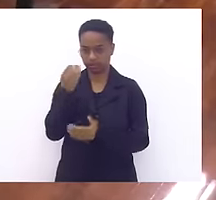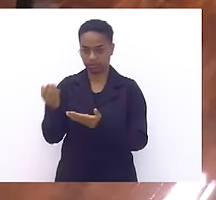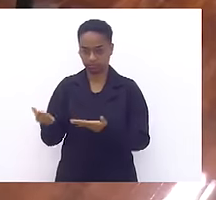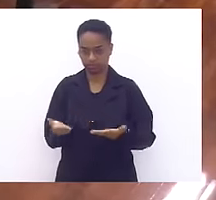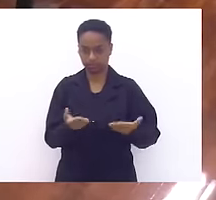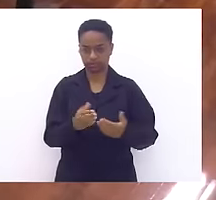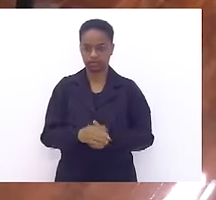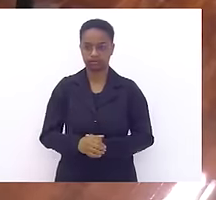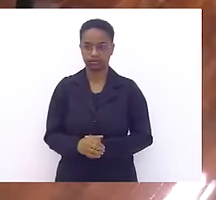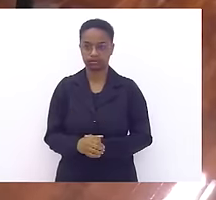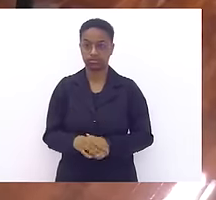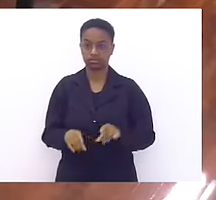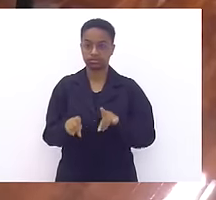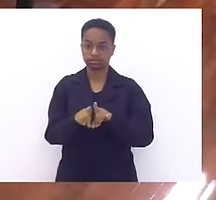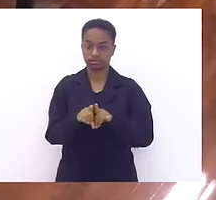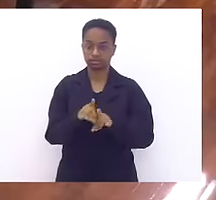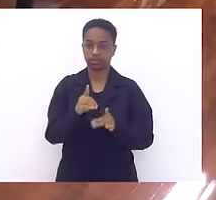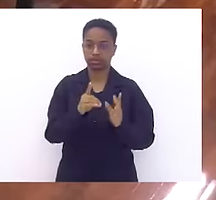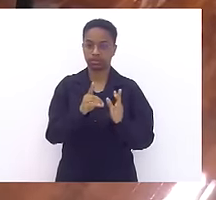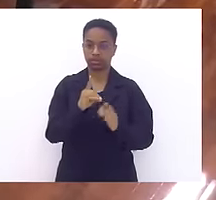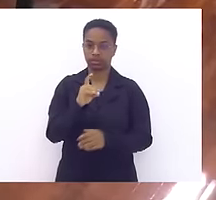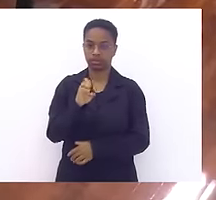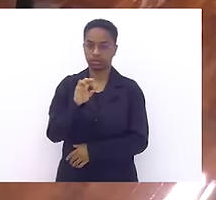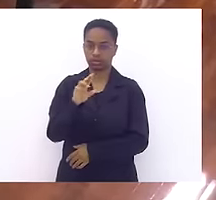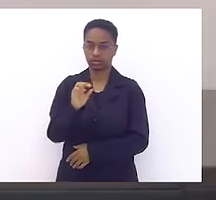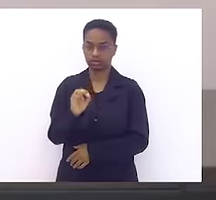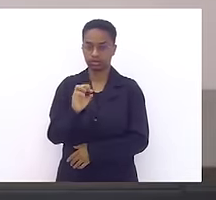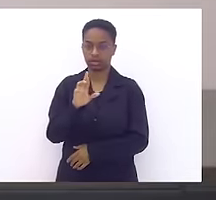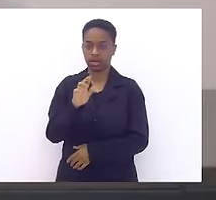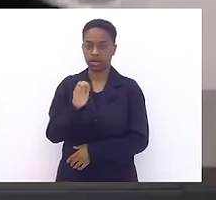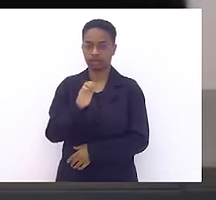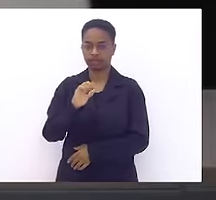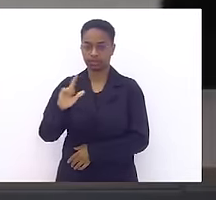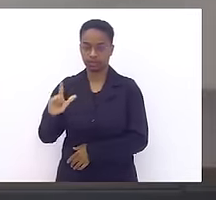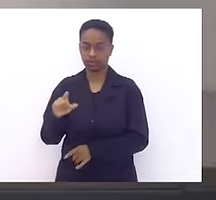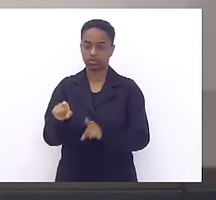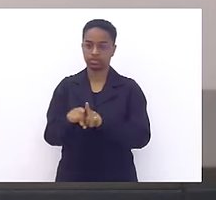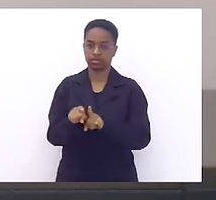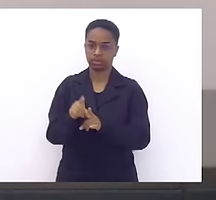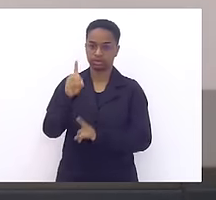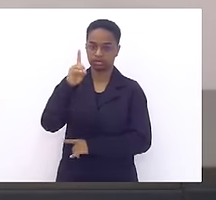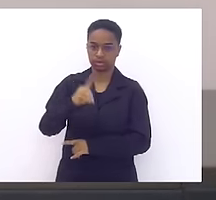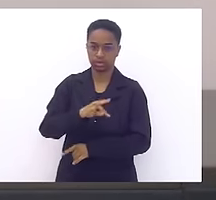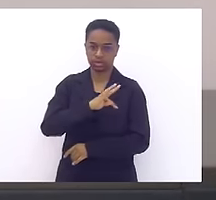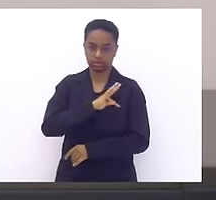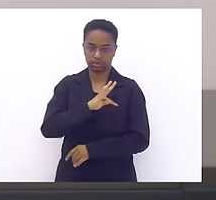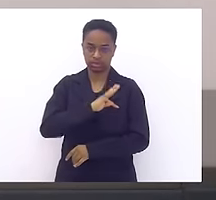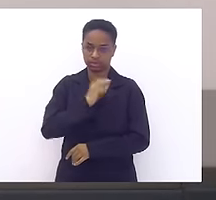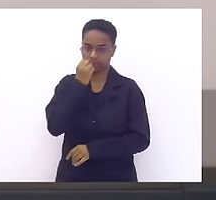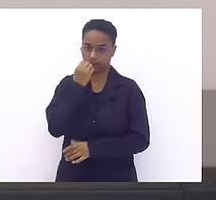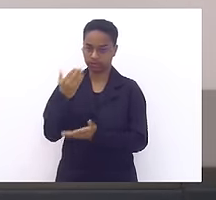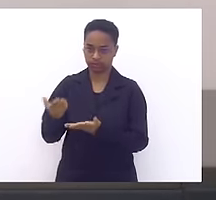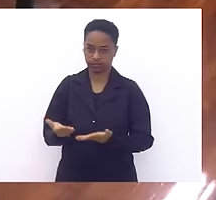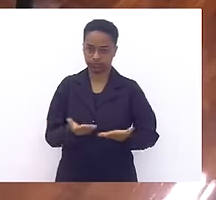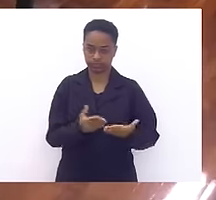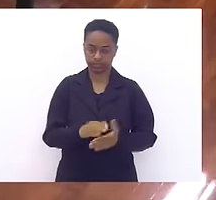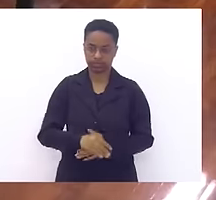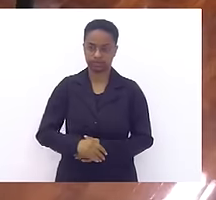e pelo Detro também Rafael salgado assessor da diretoria técnica operacional seja bem-vindo